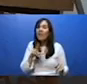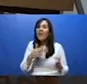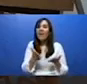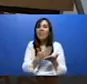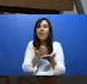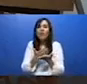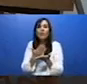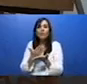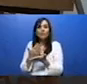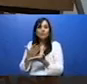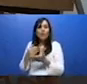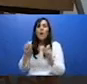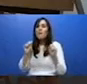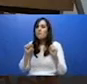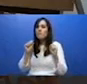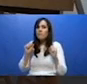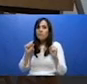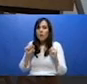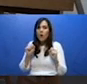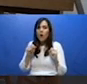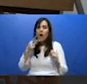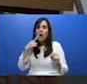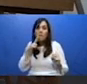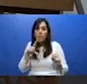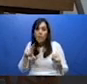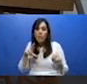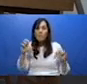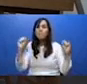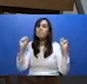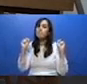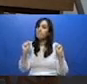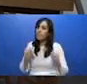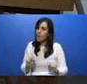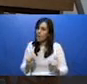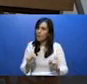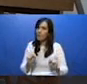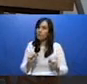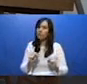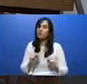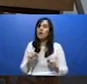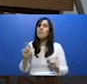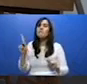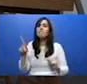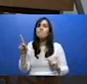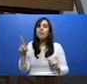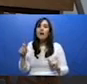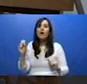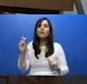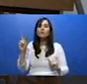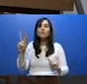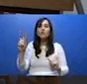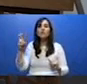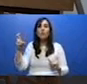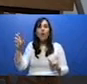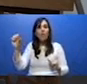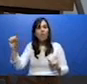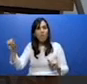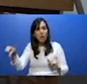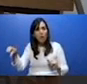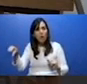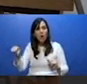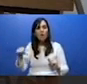vocês. Pode colocar só as respostas? Sim, coloca a página lá, página 259, atividade